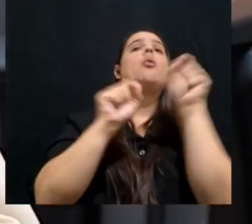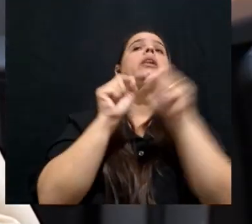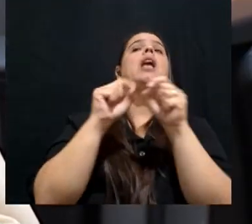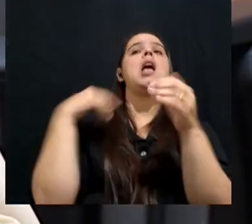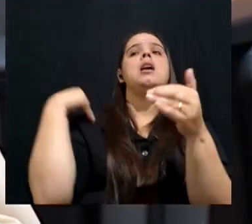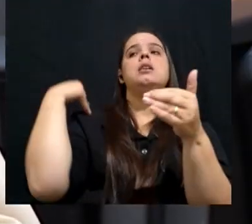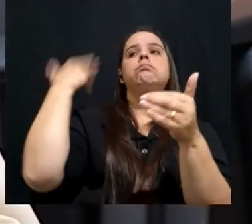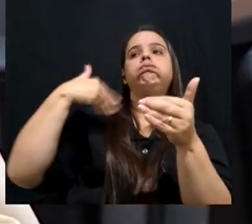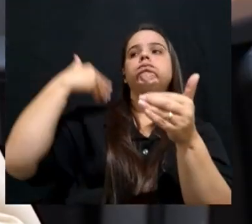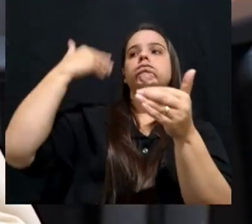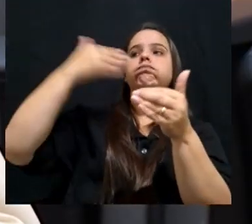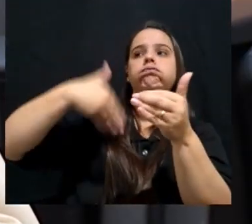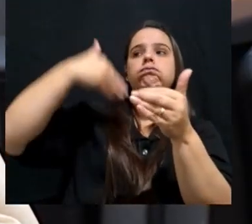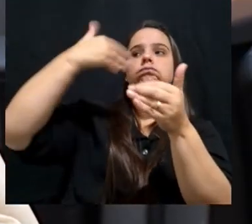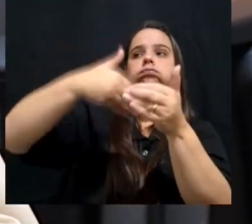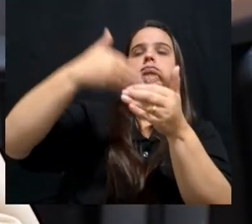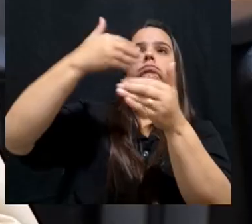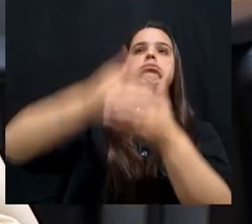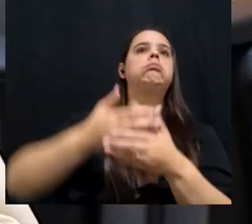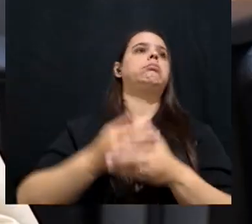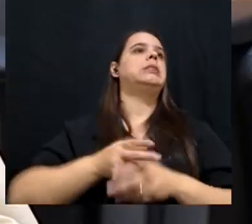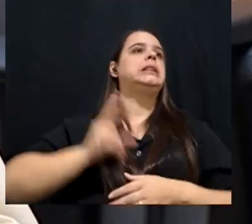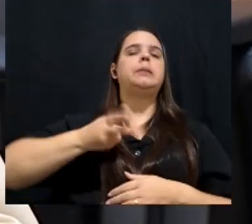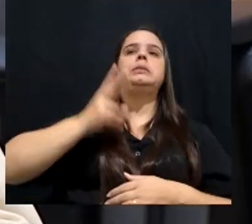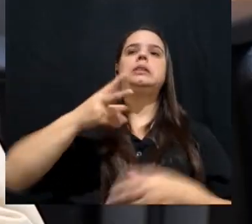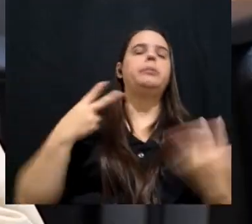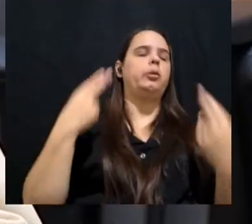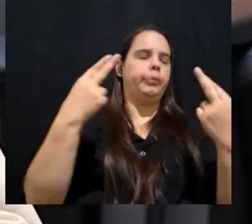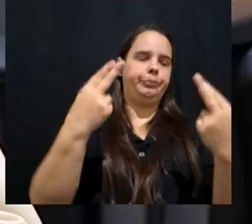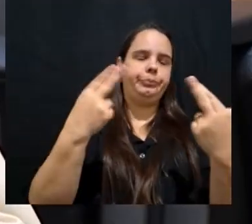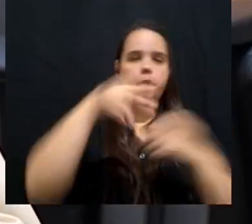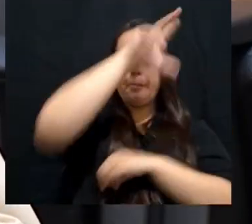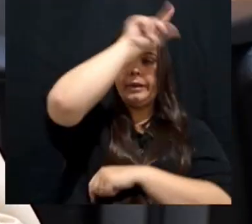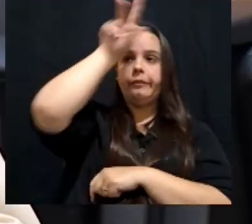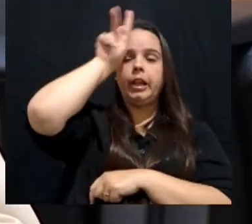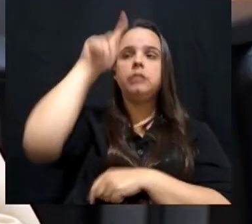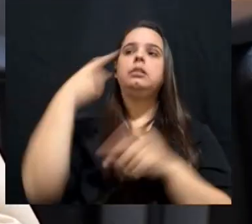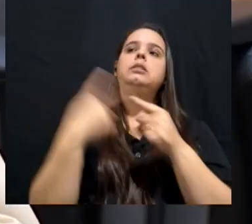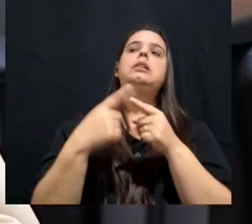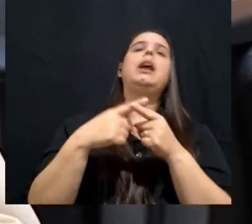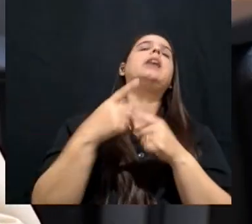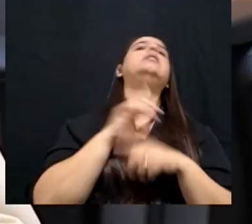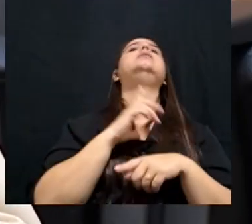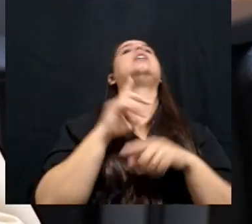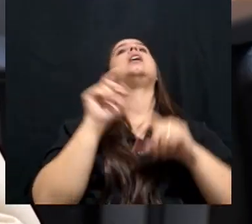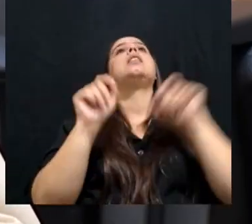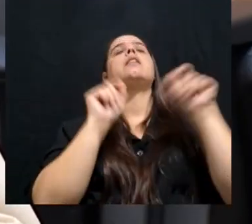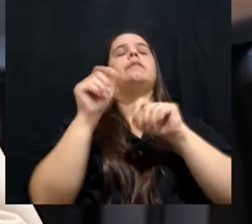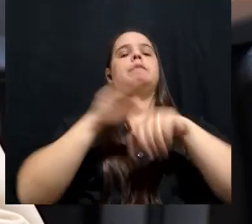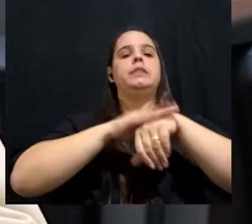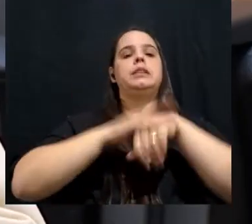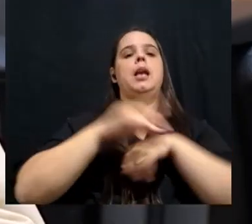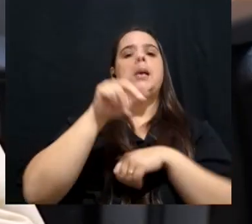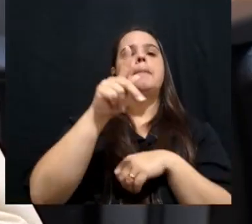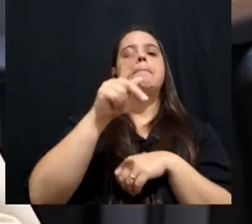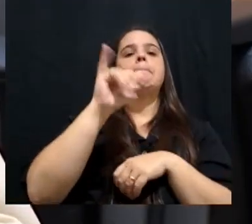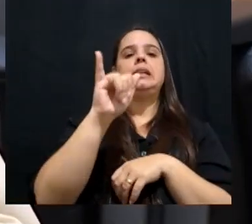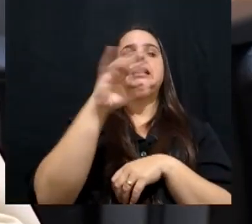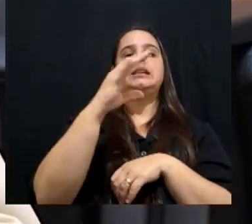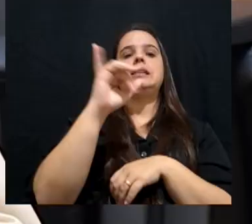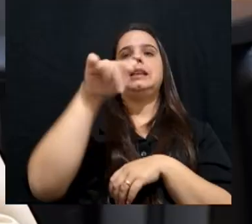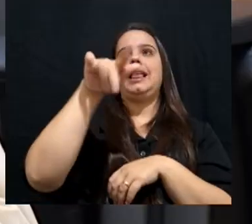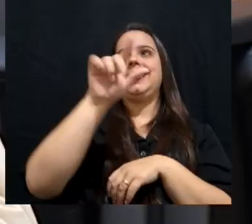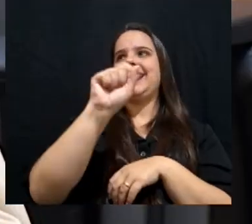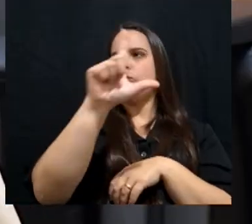prefeito teve, né, a iniciativa de fazer os piscinões aqui na cidade, só que são obras valor muito alto, mais